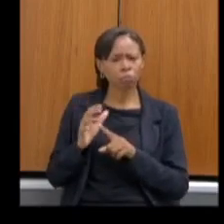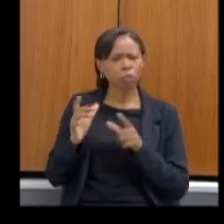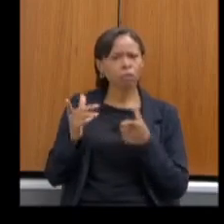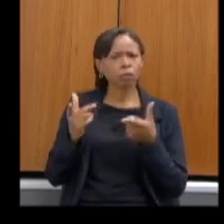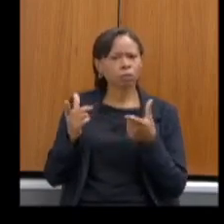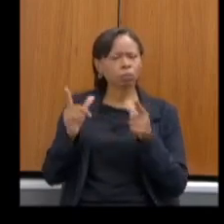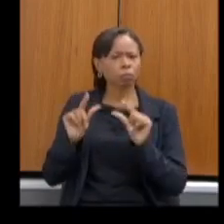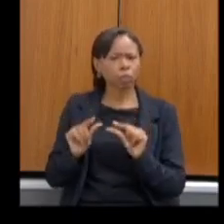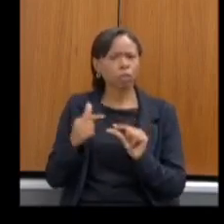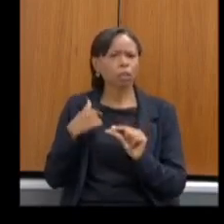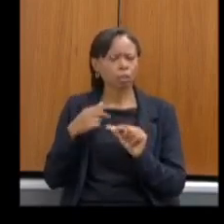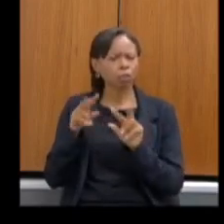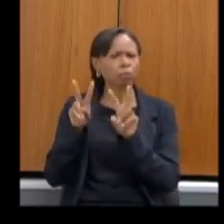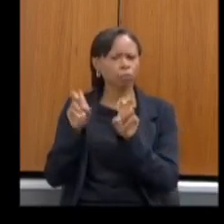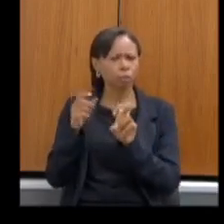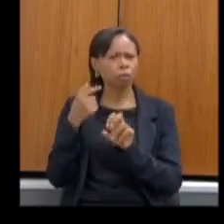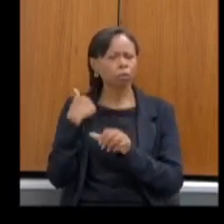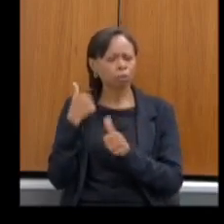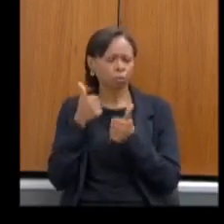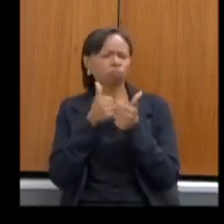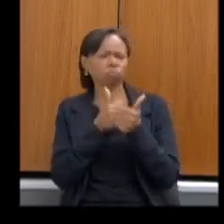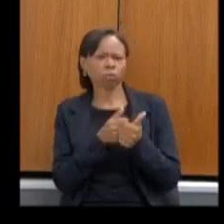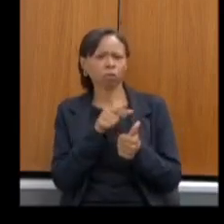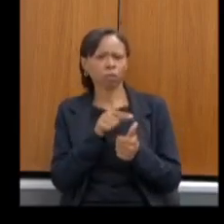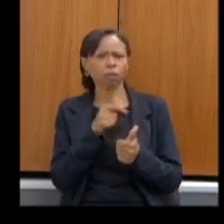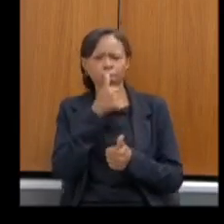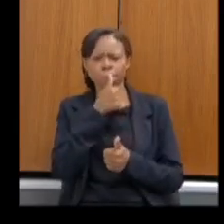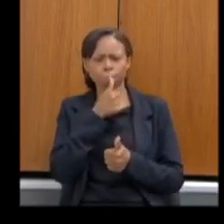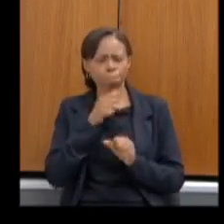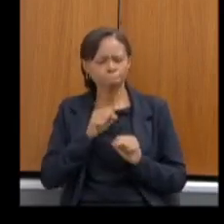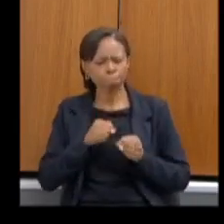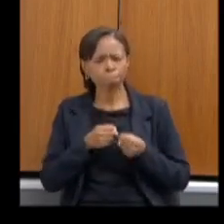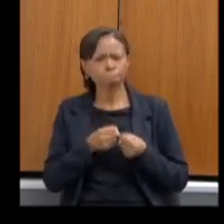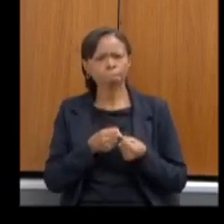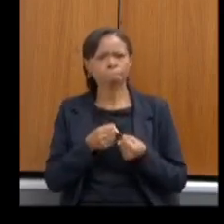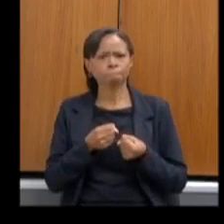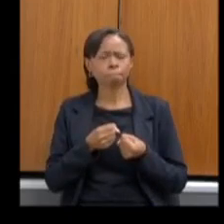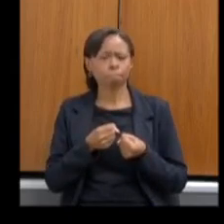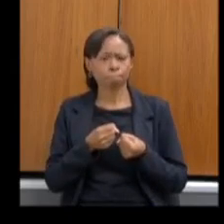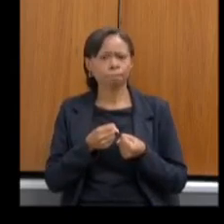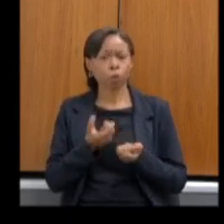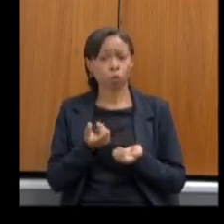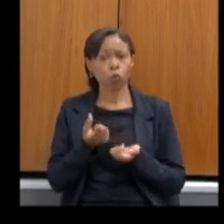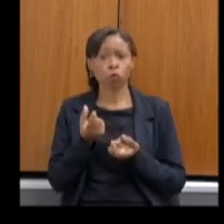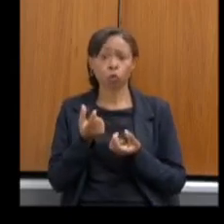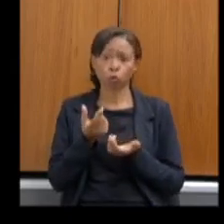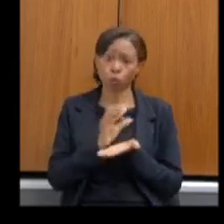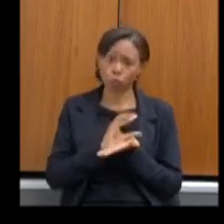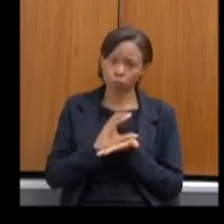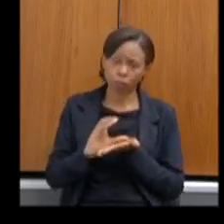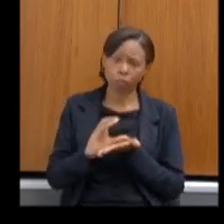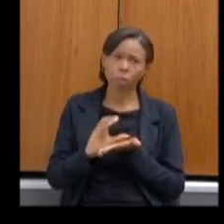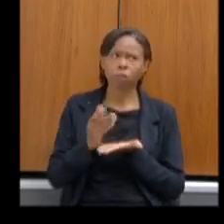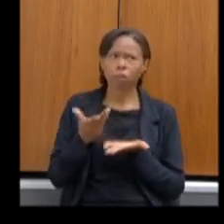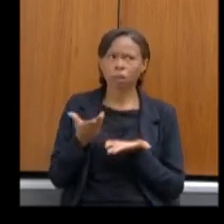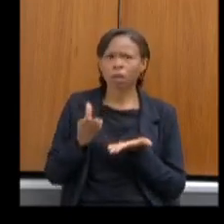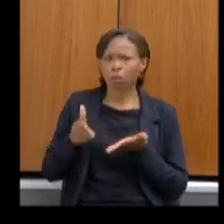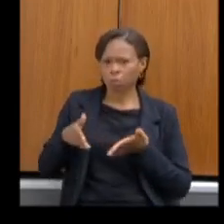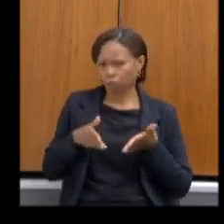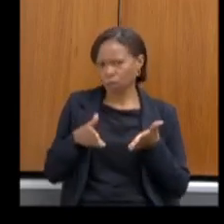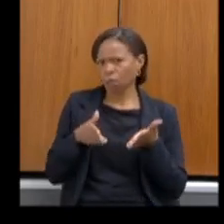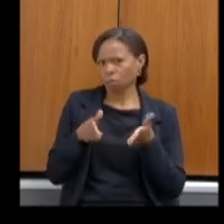tenho acompanhado o seu é só de investimentos que esse saudável para